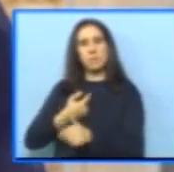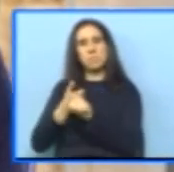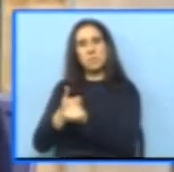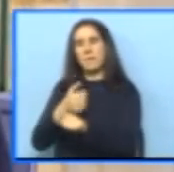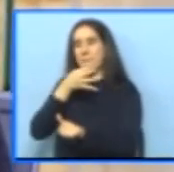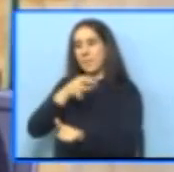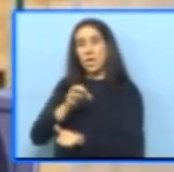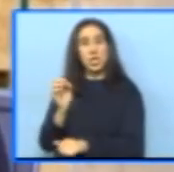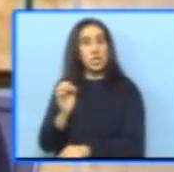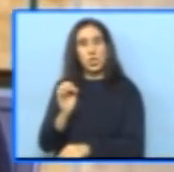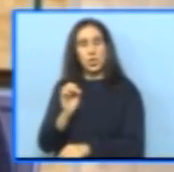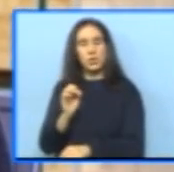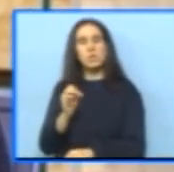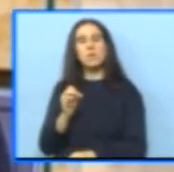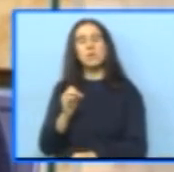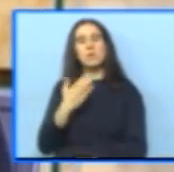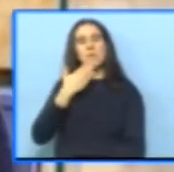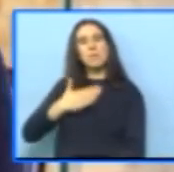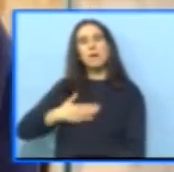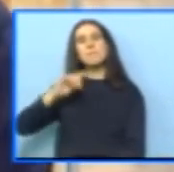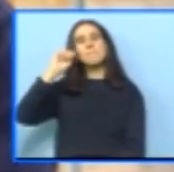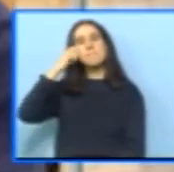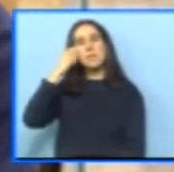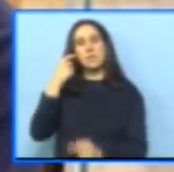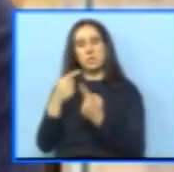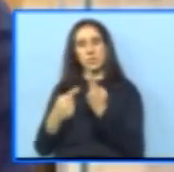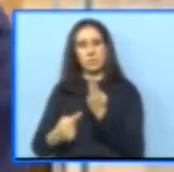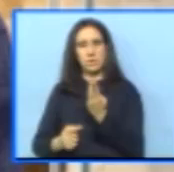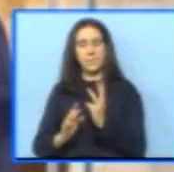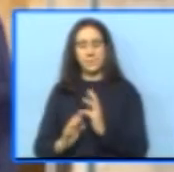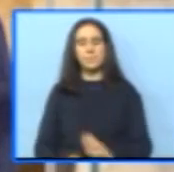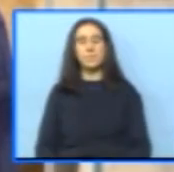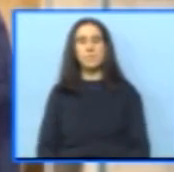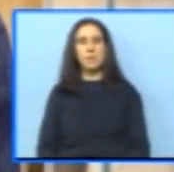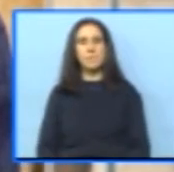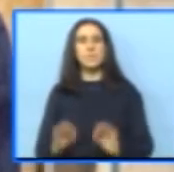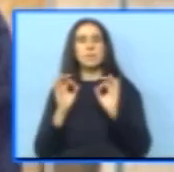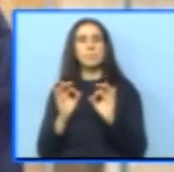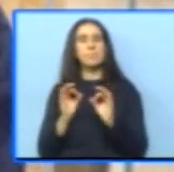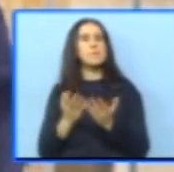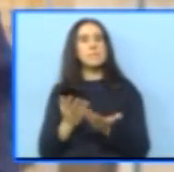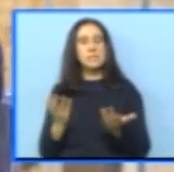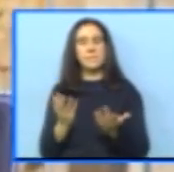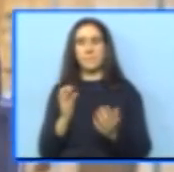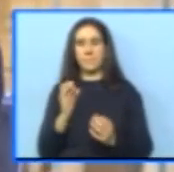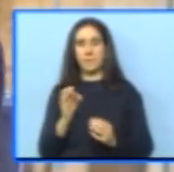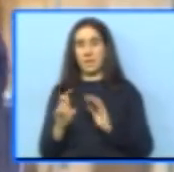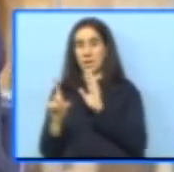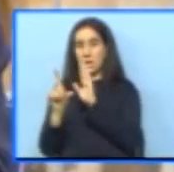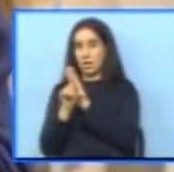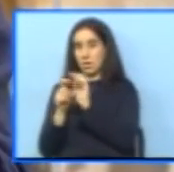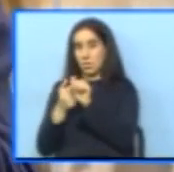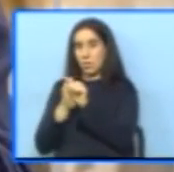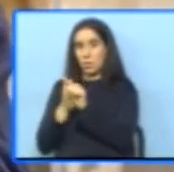o fizeres, vais sofrer estas consequências. A questão, no fundo, que se põe é esta: cumprir a lei